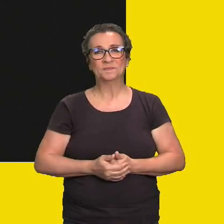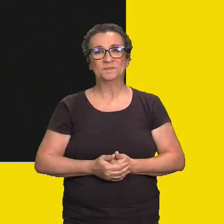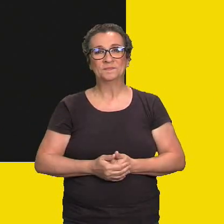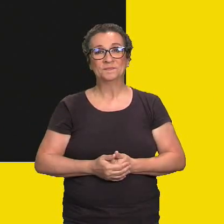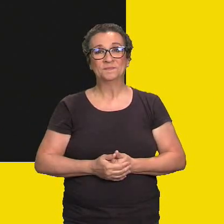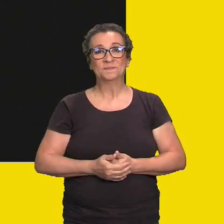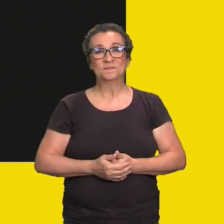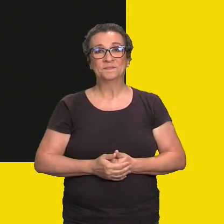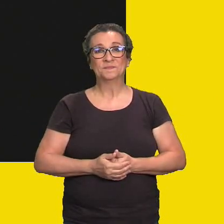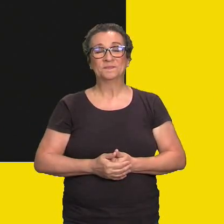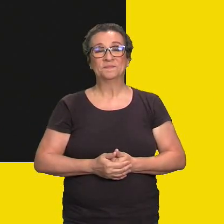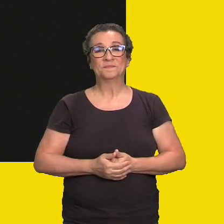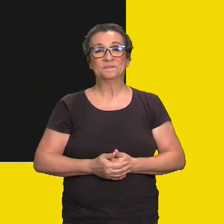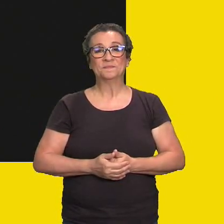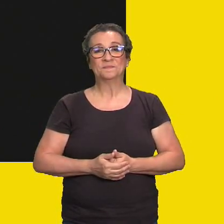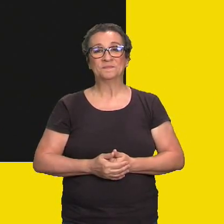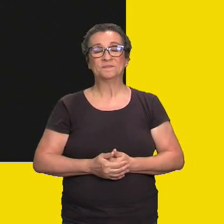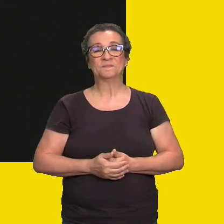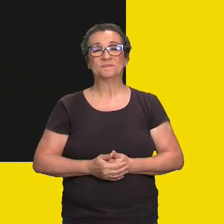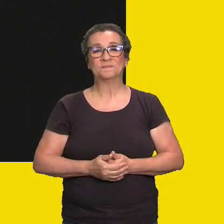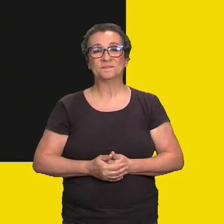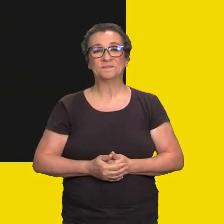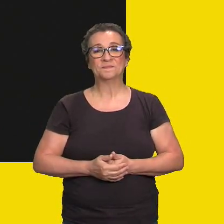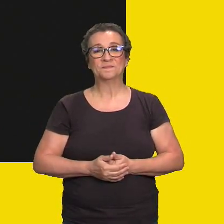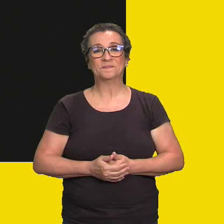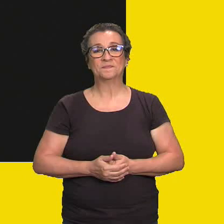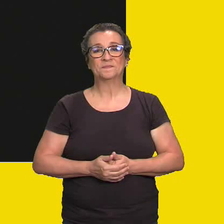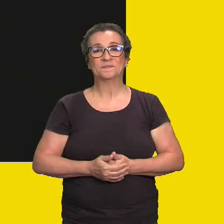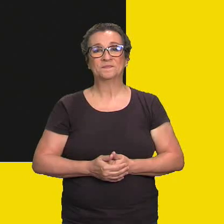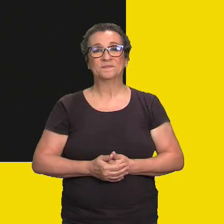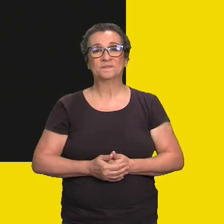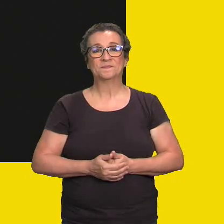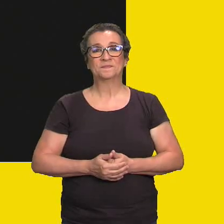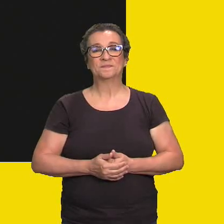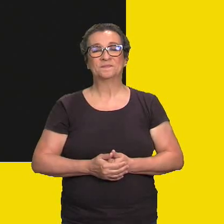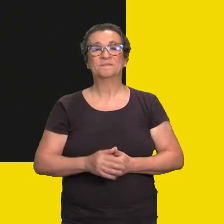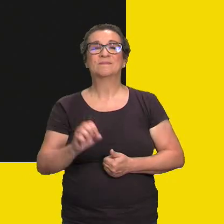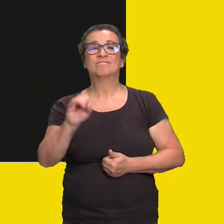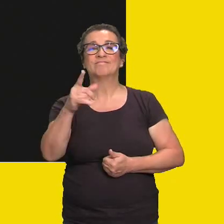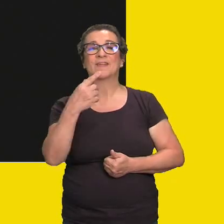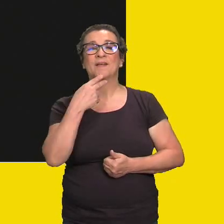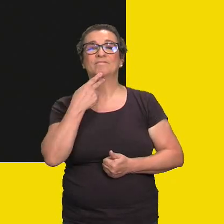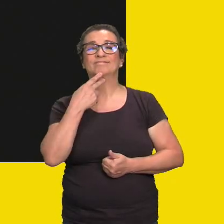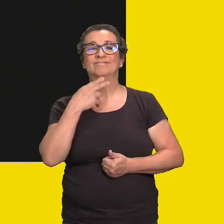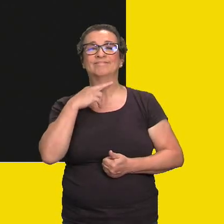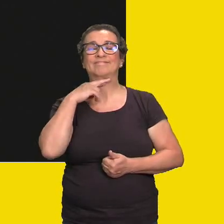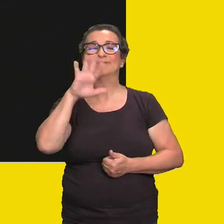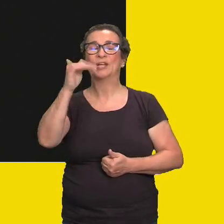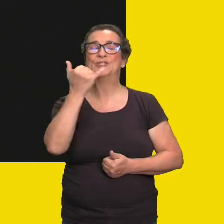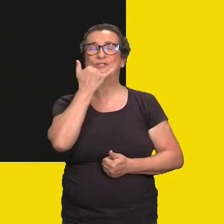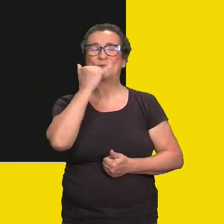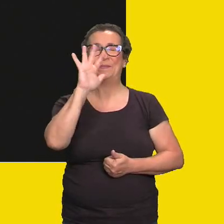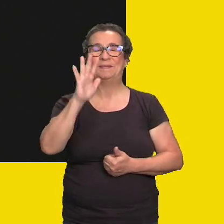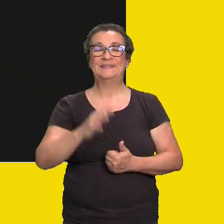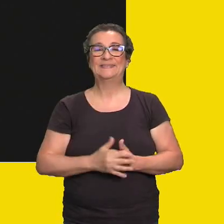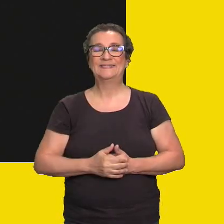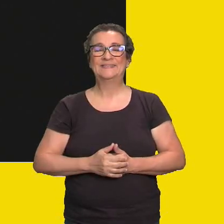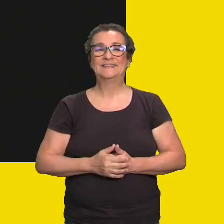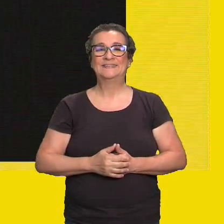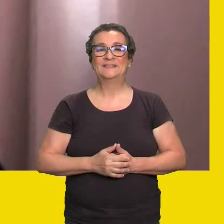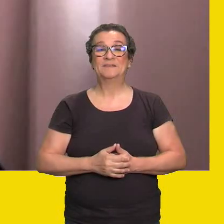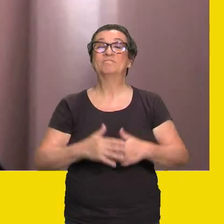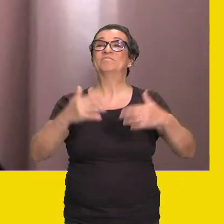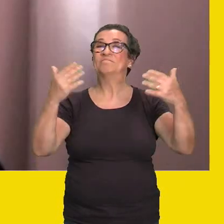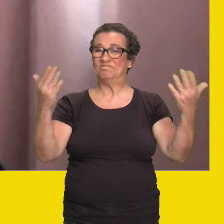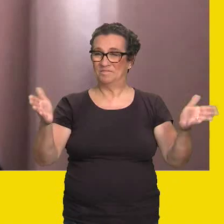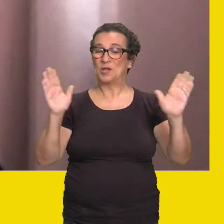Seu áudio, Amanda. Desculpa, gente. Eu acho que a gente já conversou